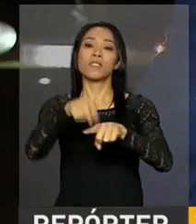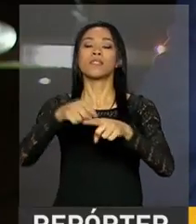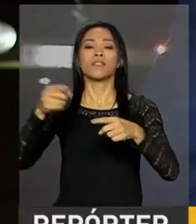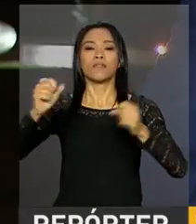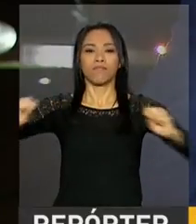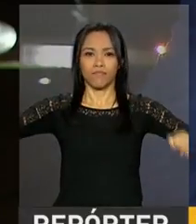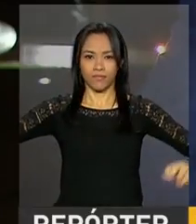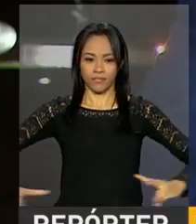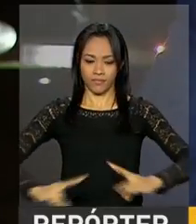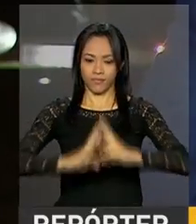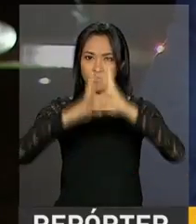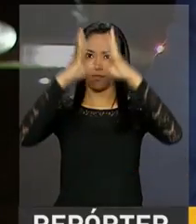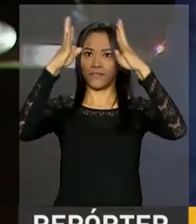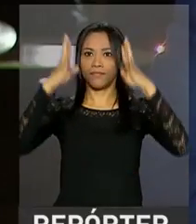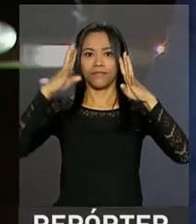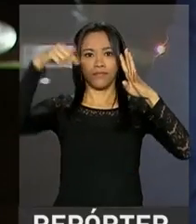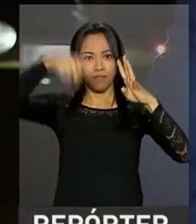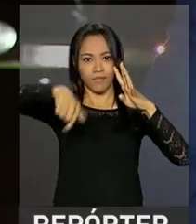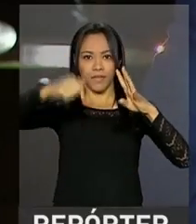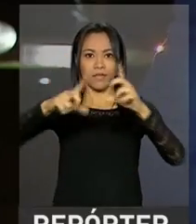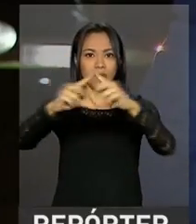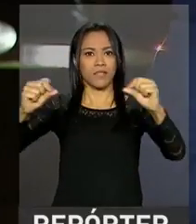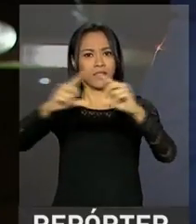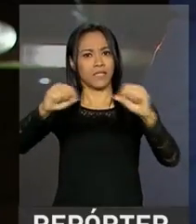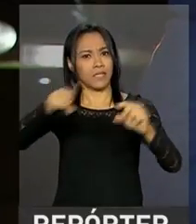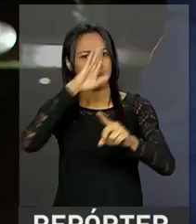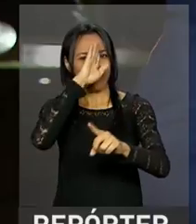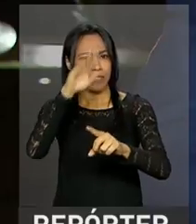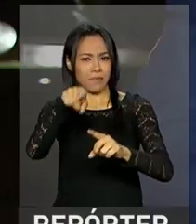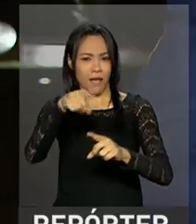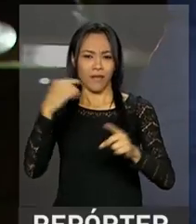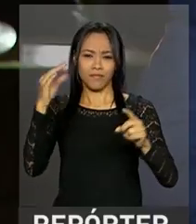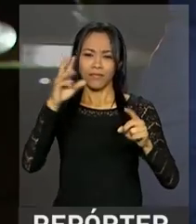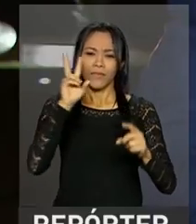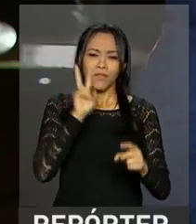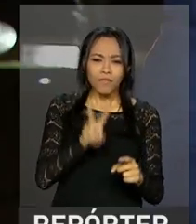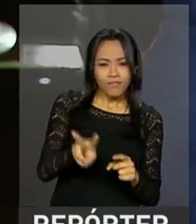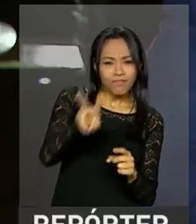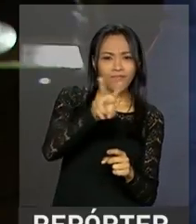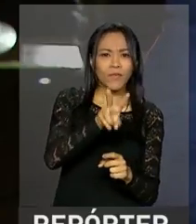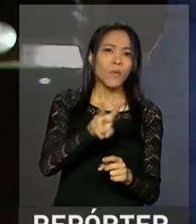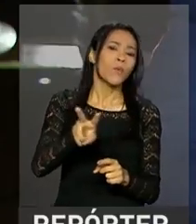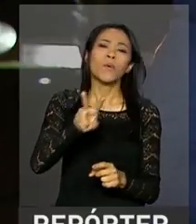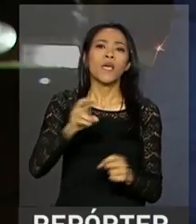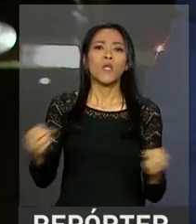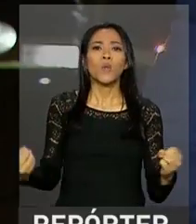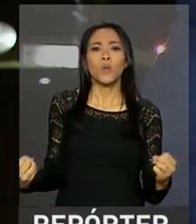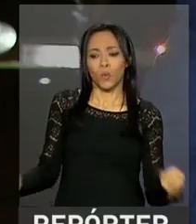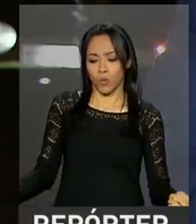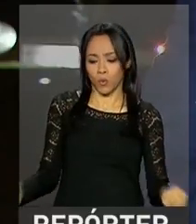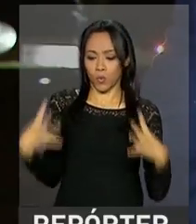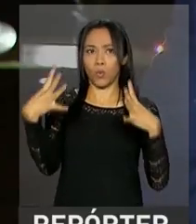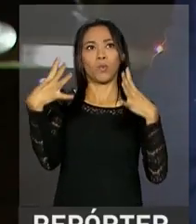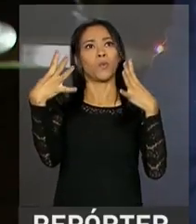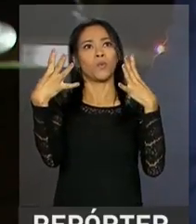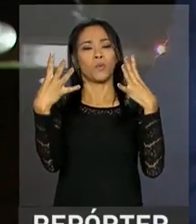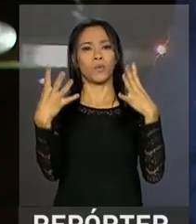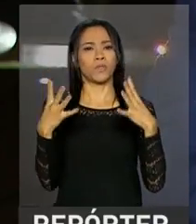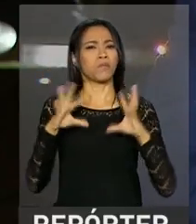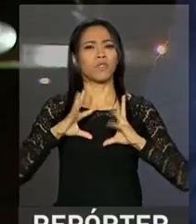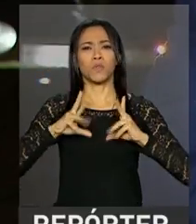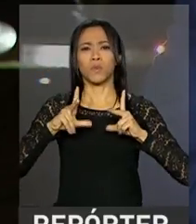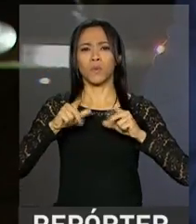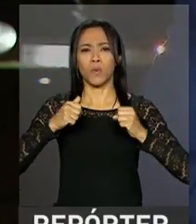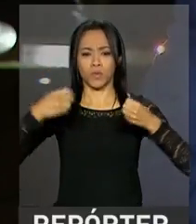principais cartões postais da capital federal que hoje recebe uma luz especial não apenas a catedral mas toda a esplanada dos